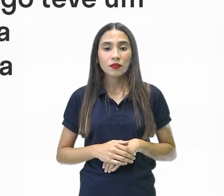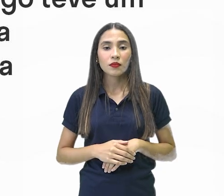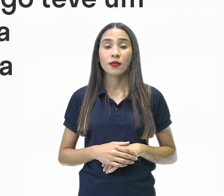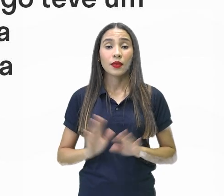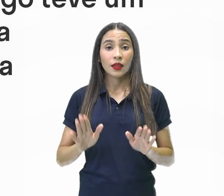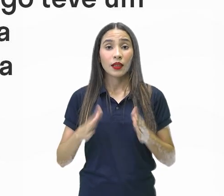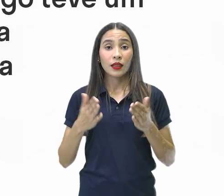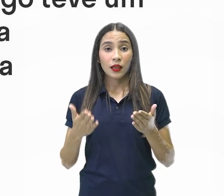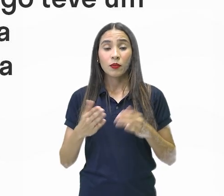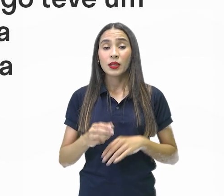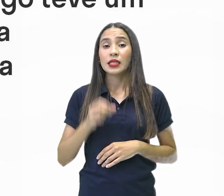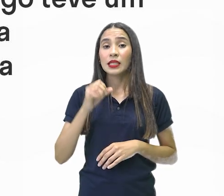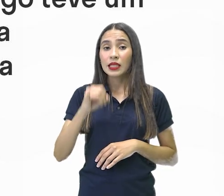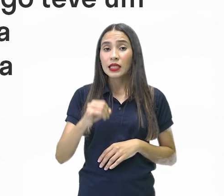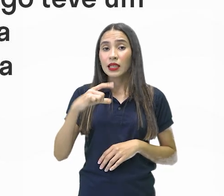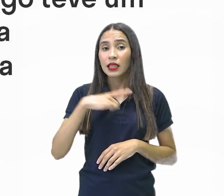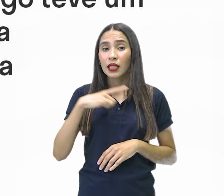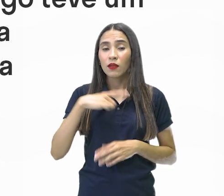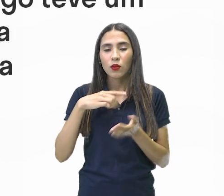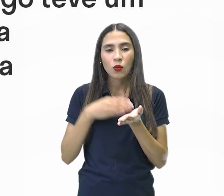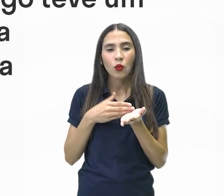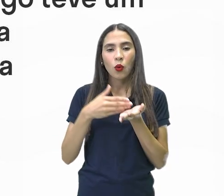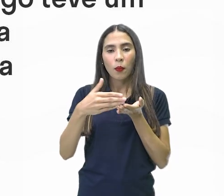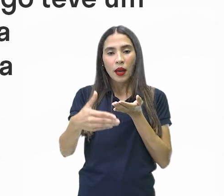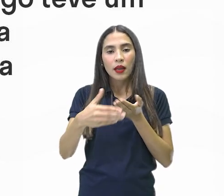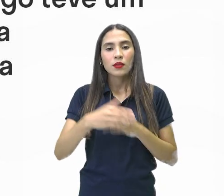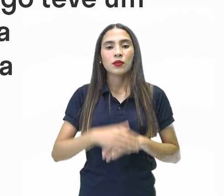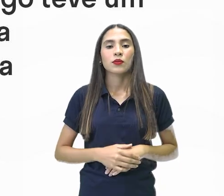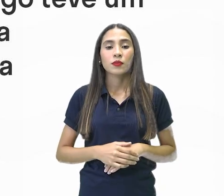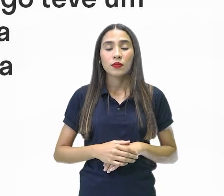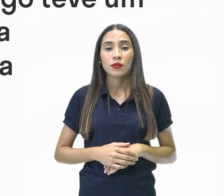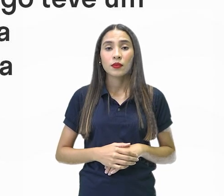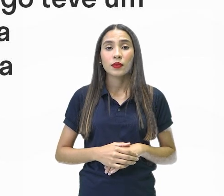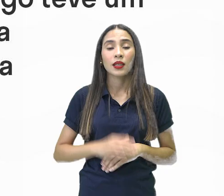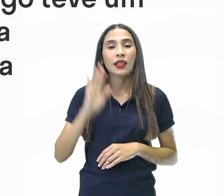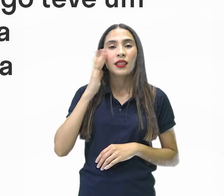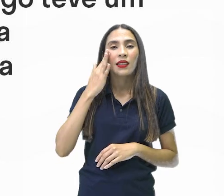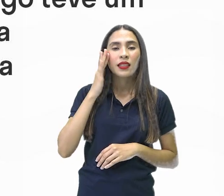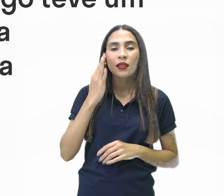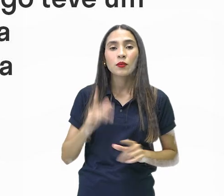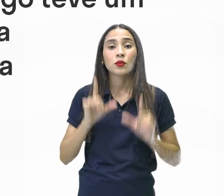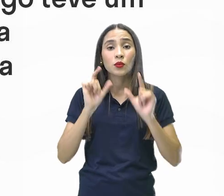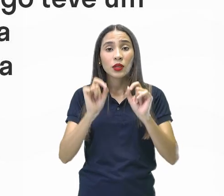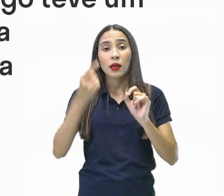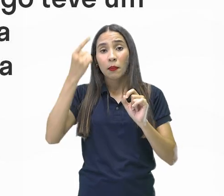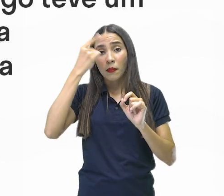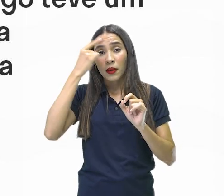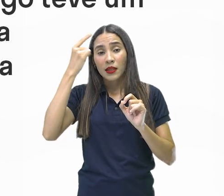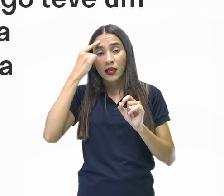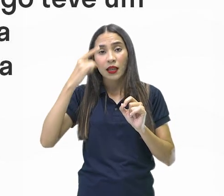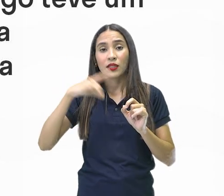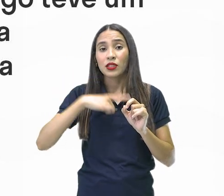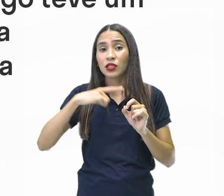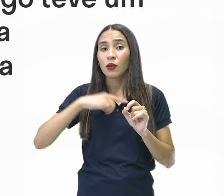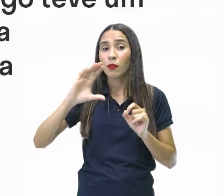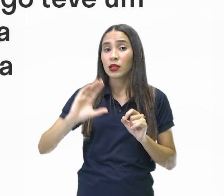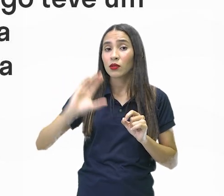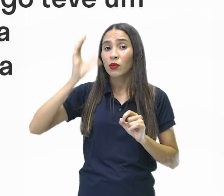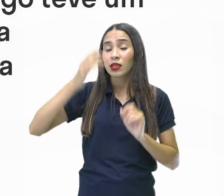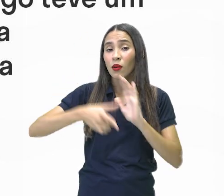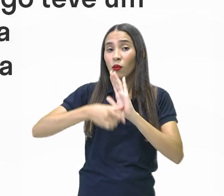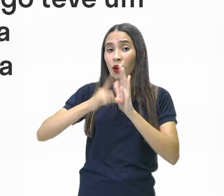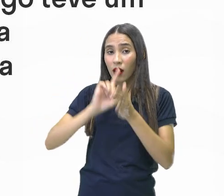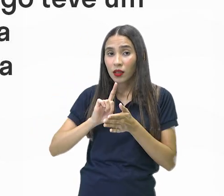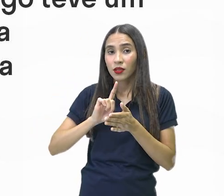intuitivamente? Então, pessoal, se algo teve um início, tendemos a pensar que haveria uma